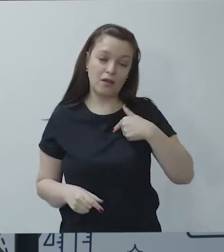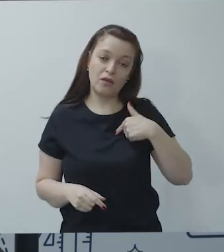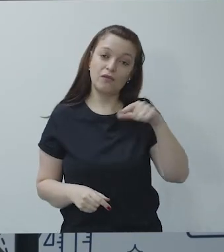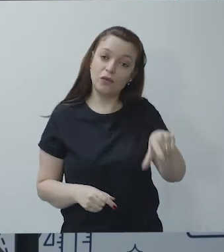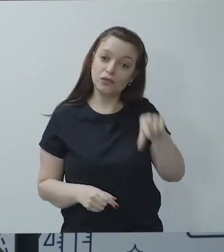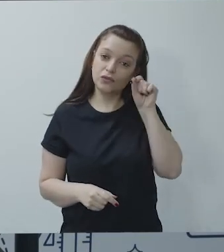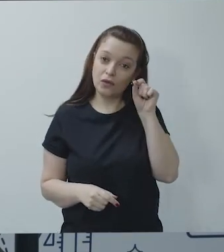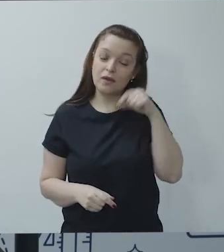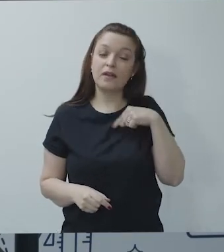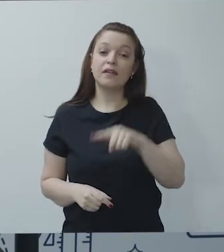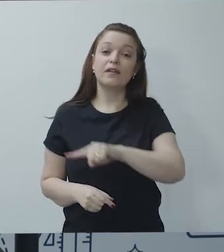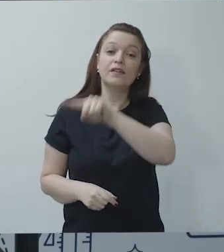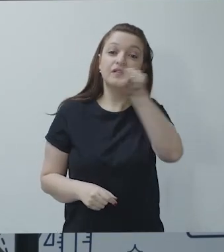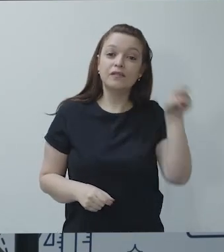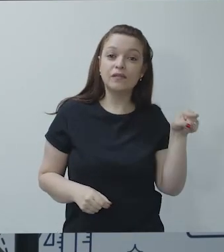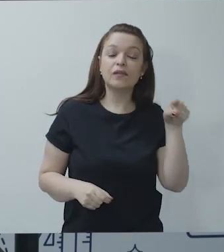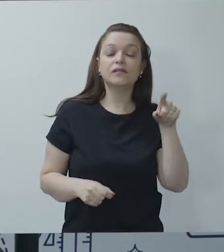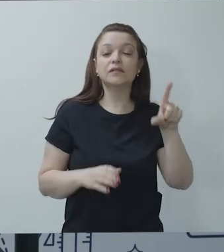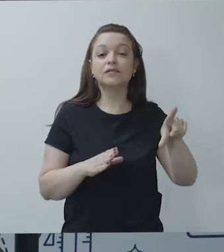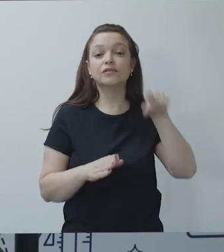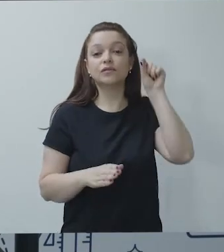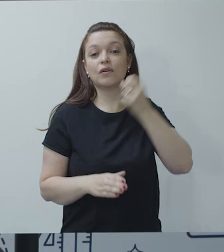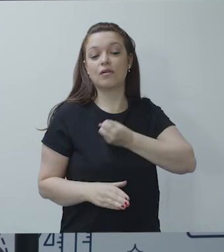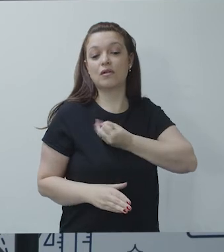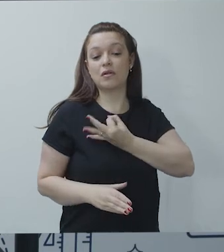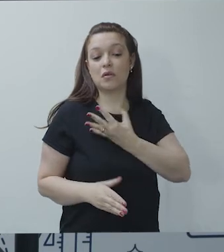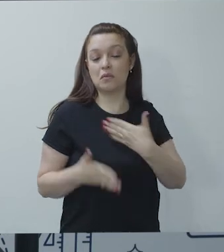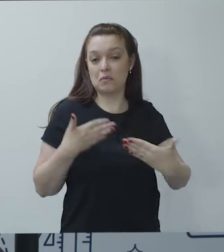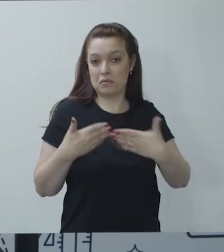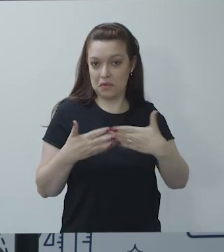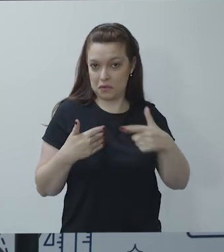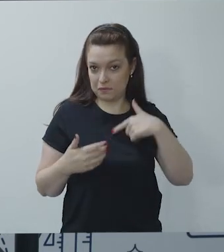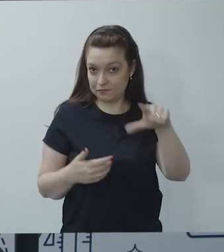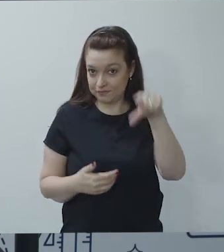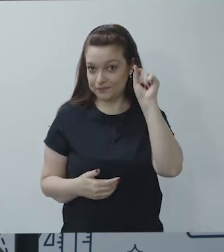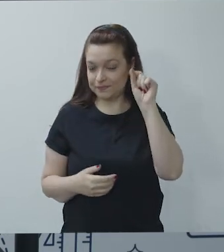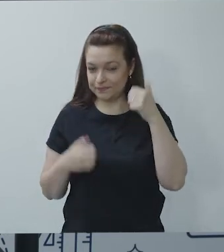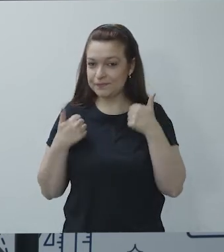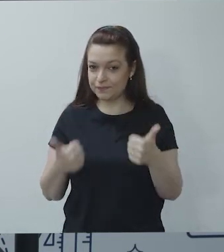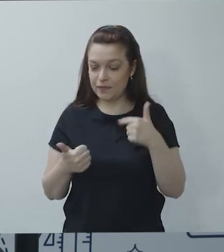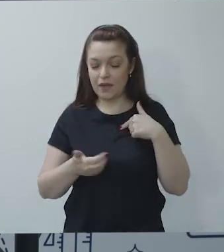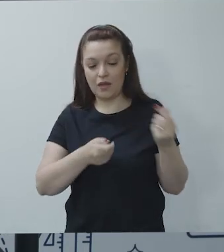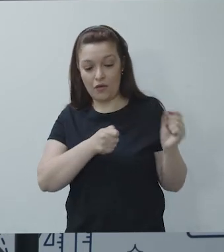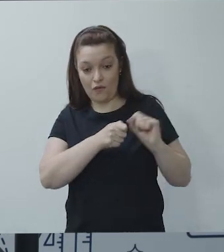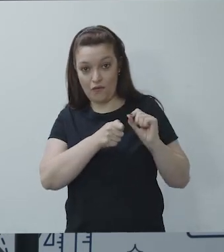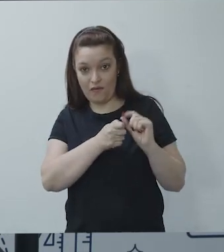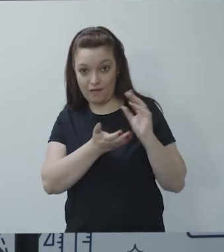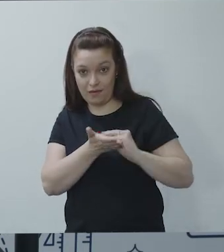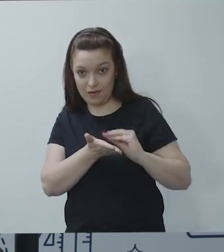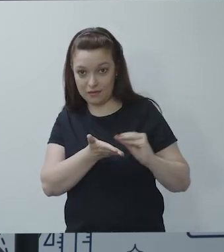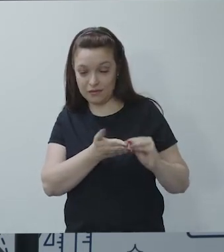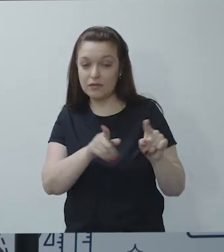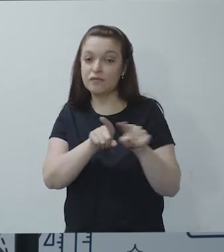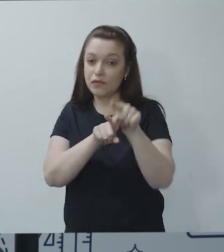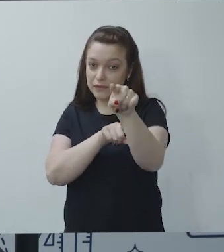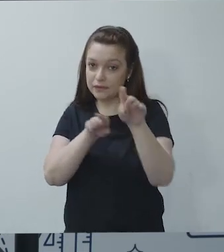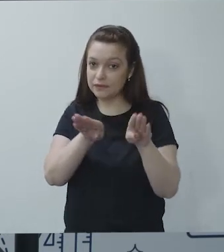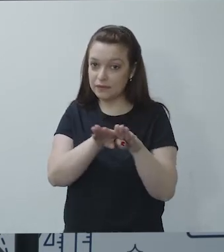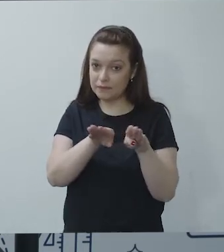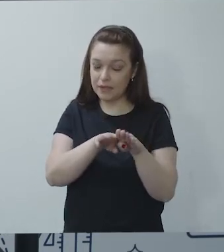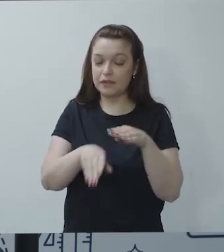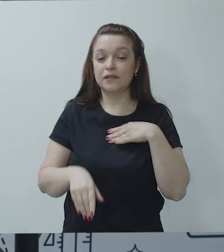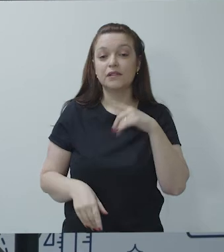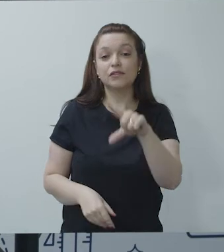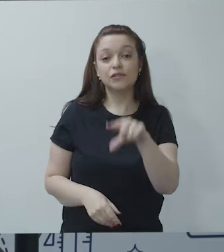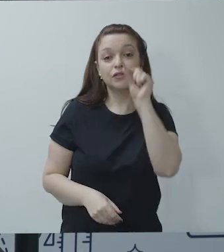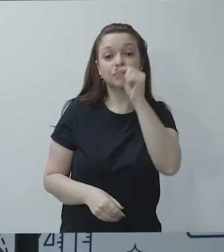e vocês escolhem aí em casa um número que vocês quiserem. Vou preencher a mim, enquanto isso vocês preenchem de vocês. 4